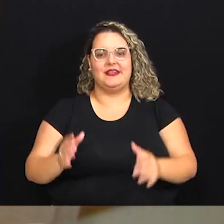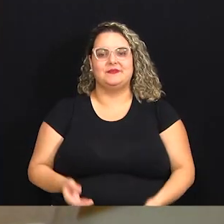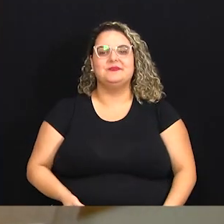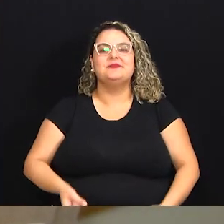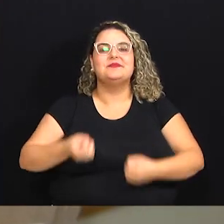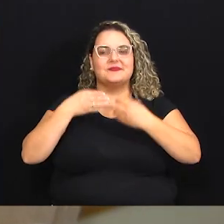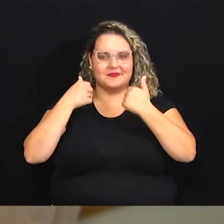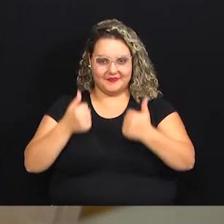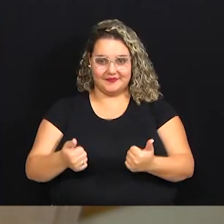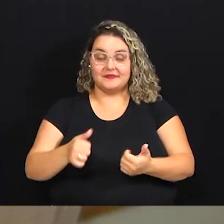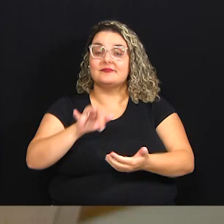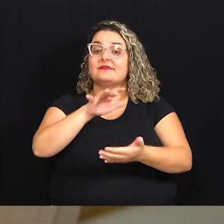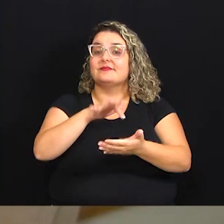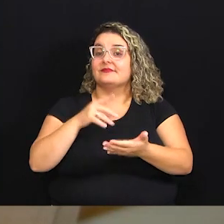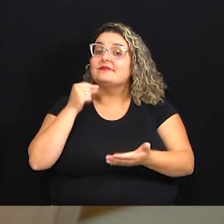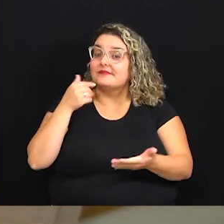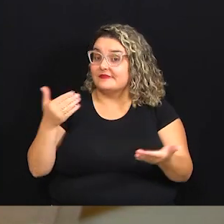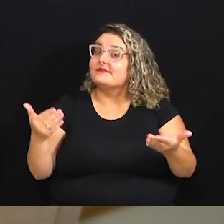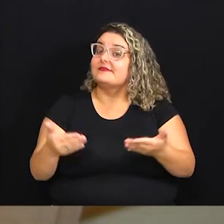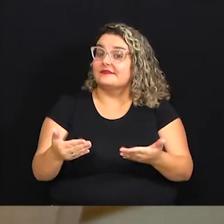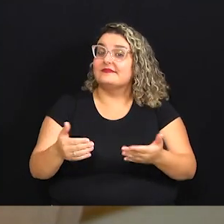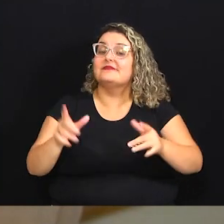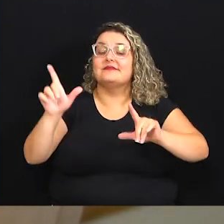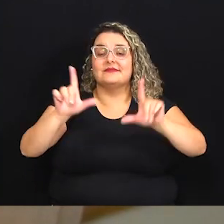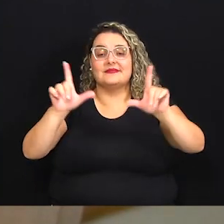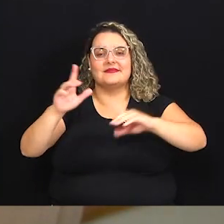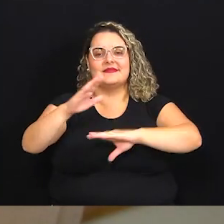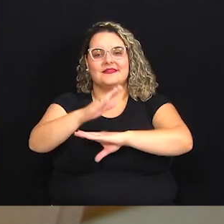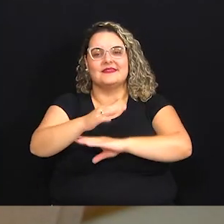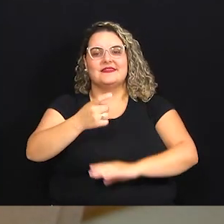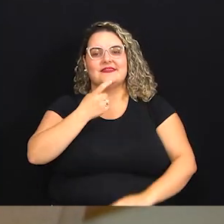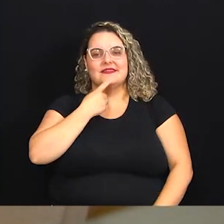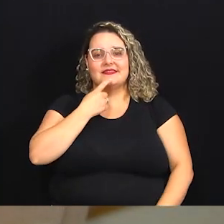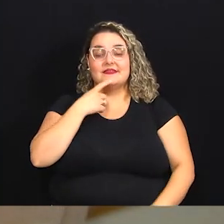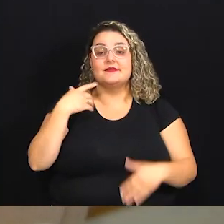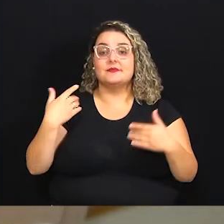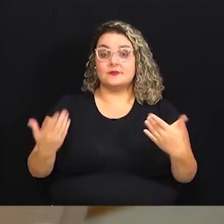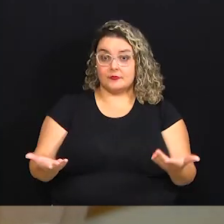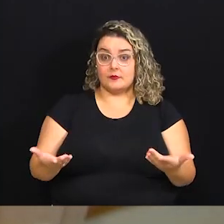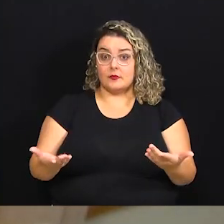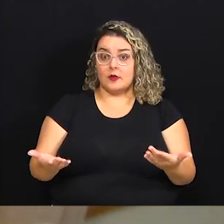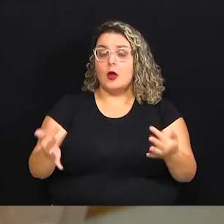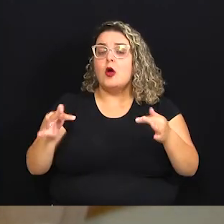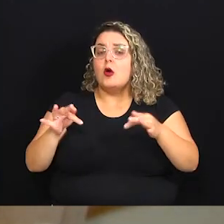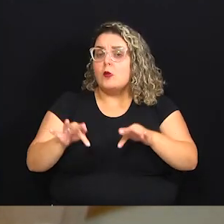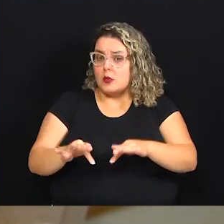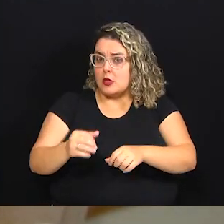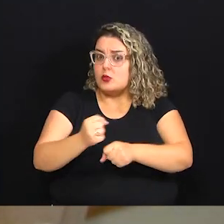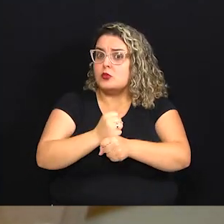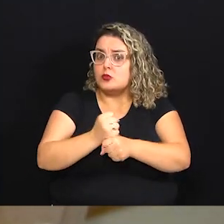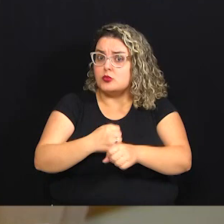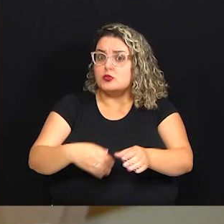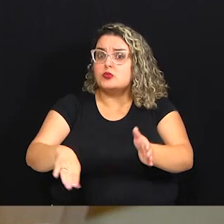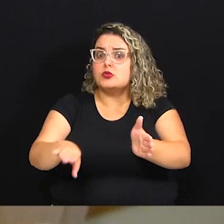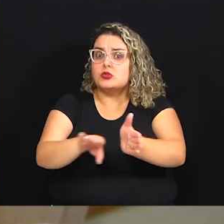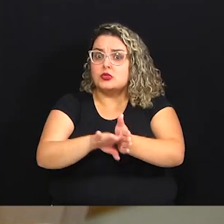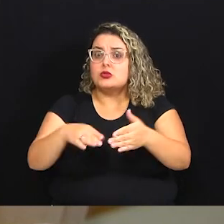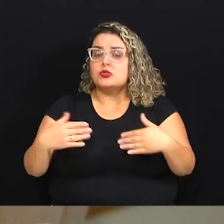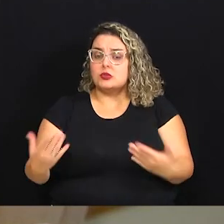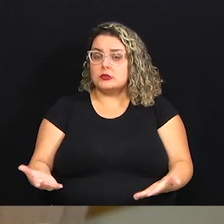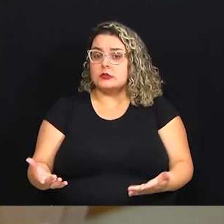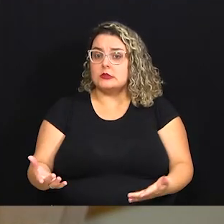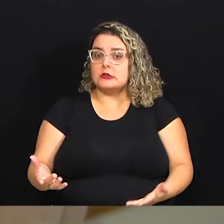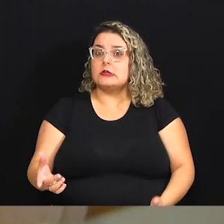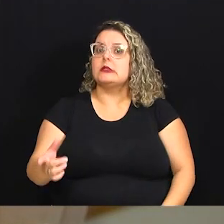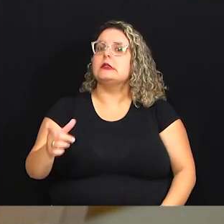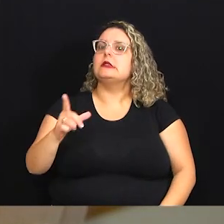Oi gente, tudo bom? Mais um Na Ponta do Lápis no ar aqui na tela da TV Câmara Campinas. E o final do ano tá chegando e tem uma coisa